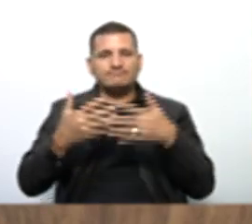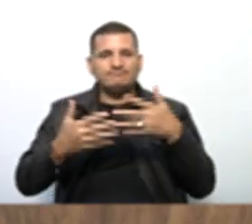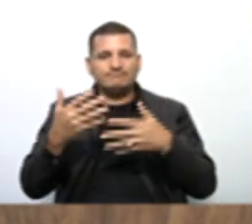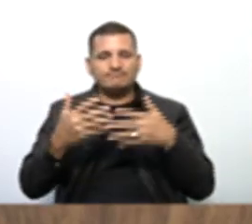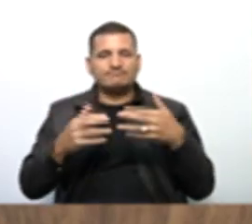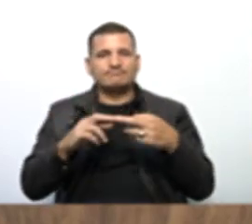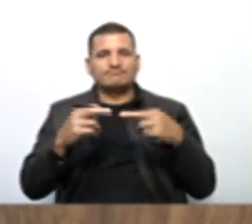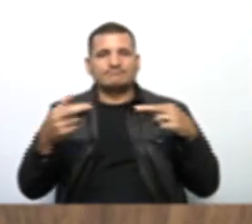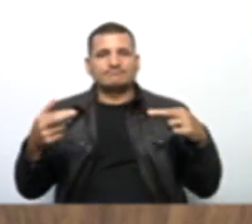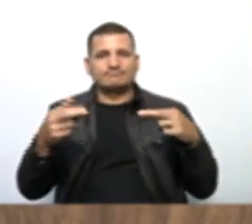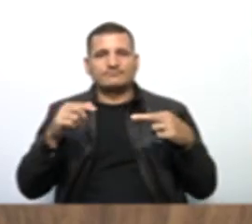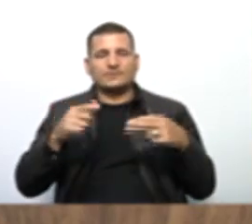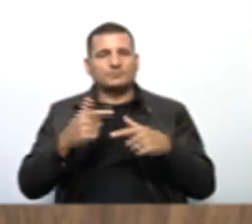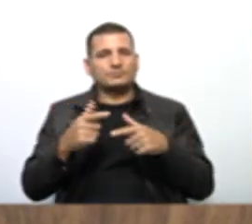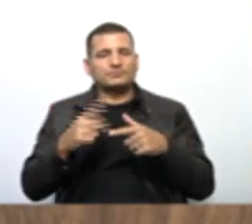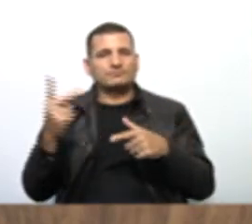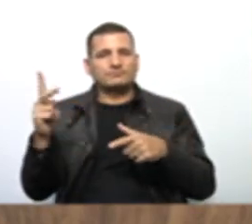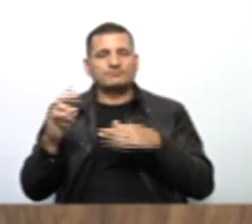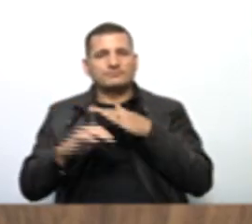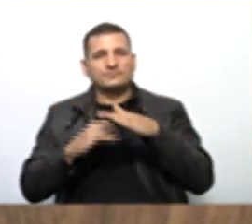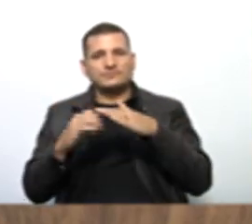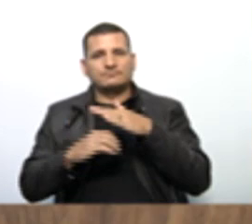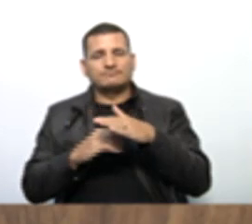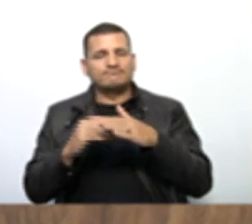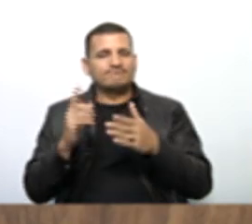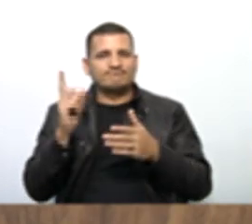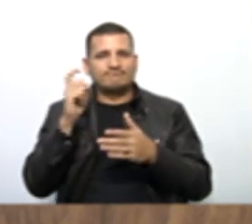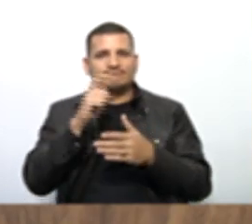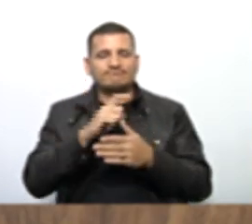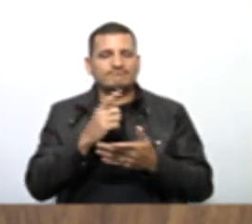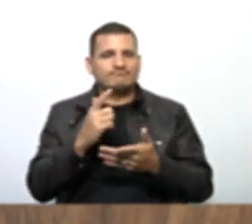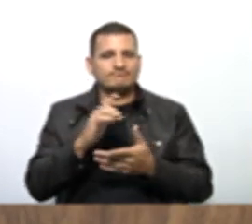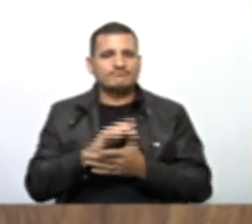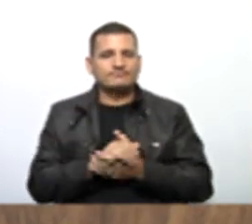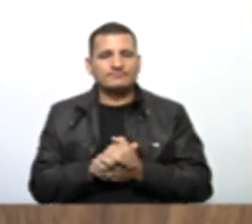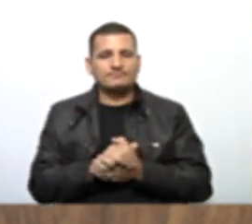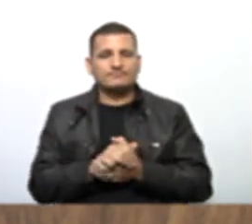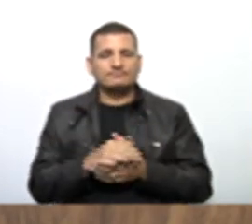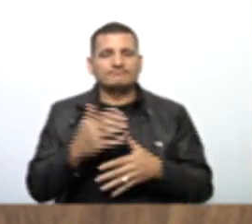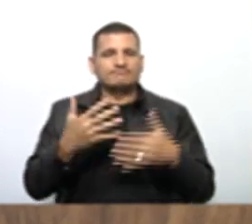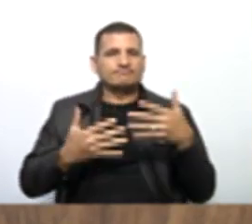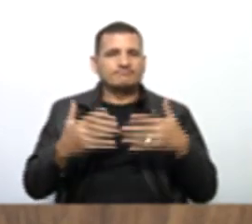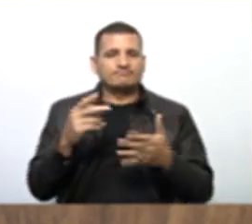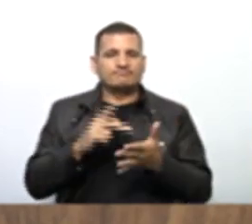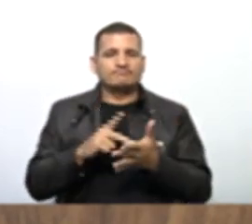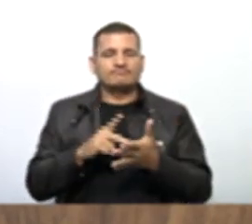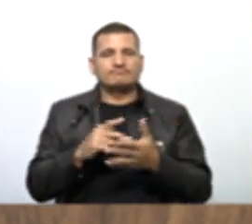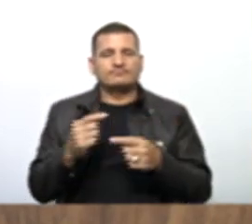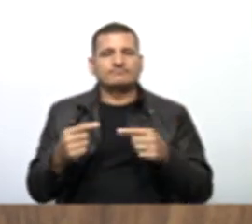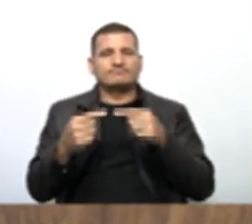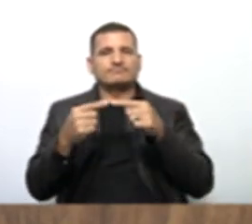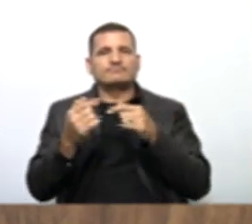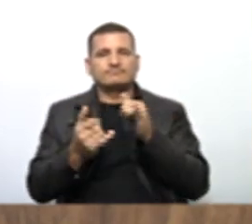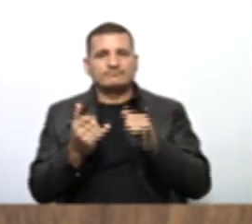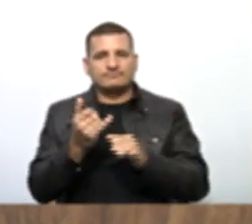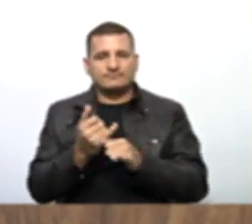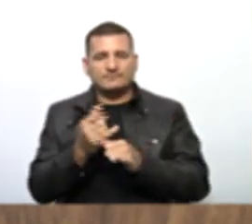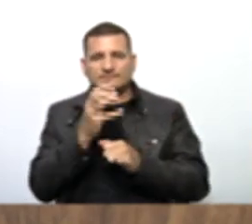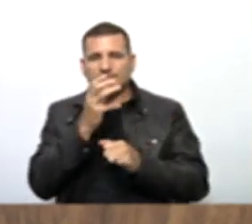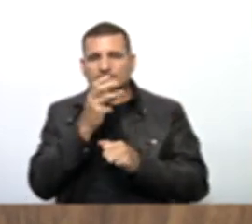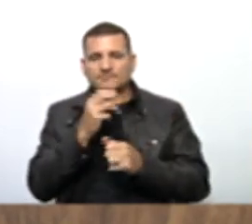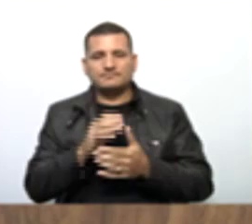é um problema externo da operadora que passei um pouco difícil de resolver e atrapalha mesmo a questão da conectividade então